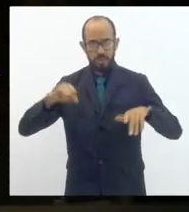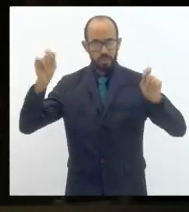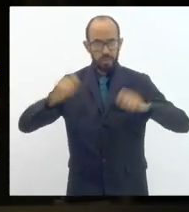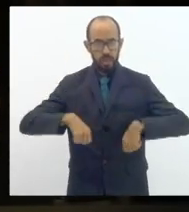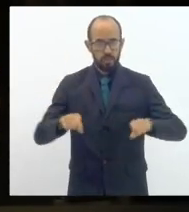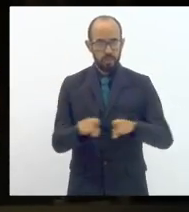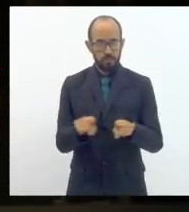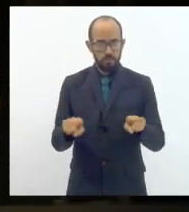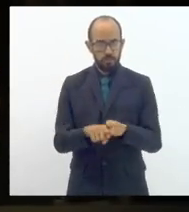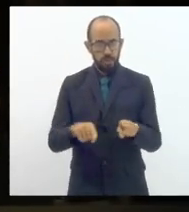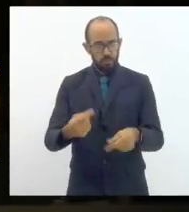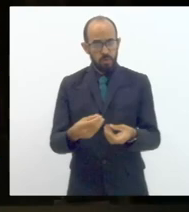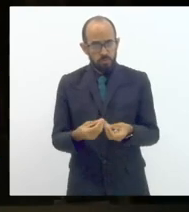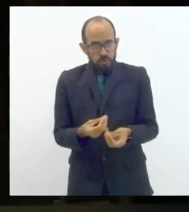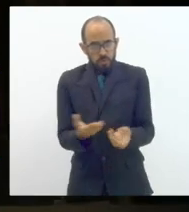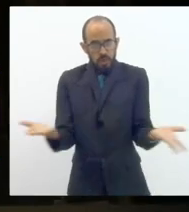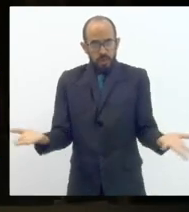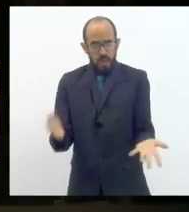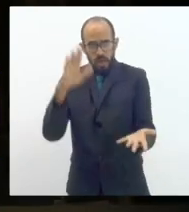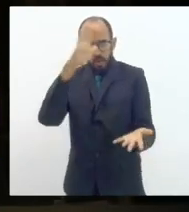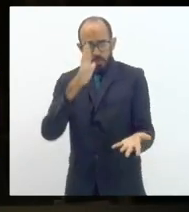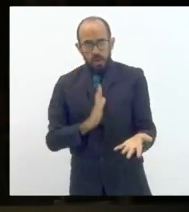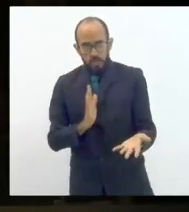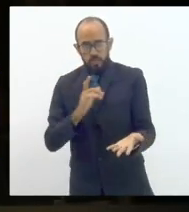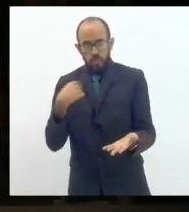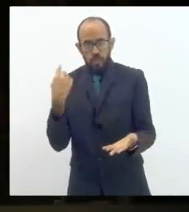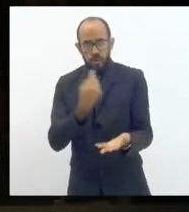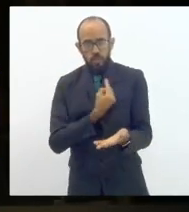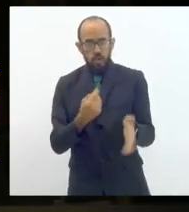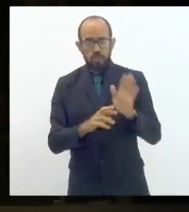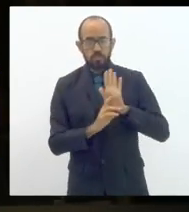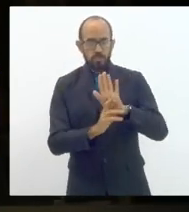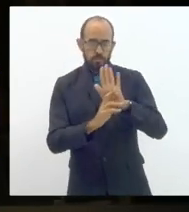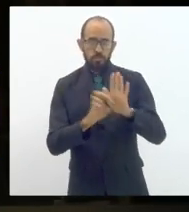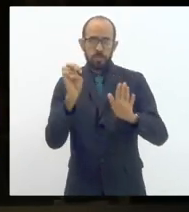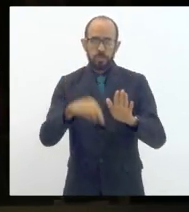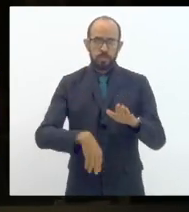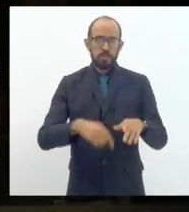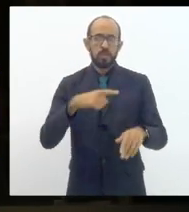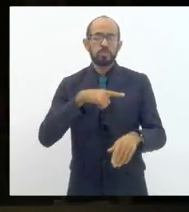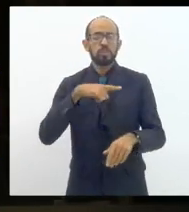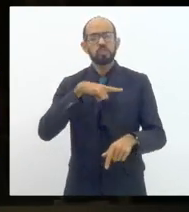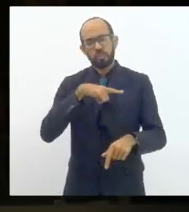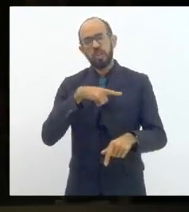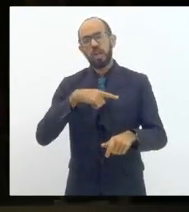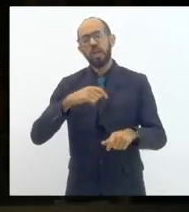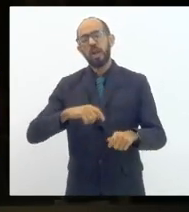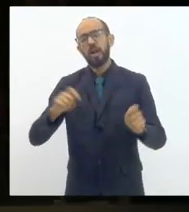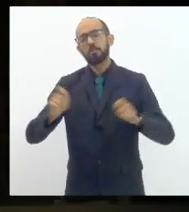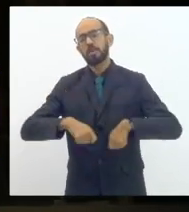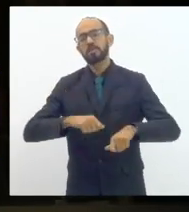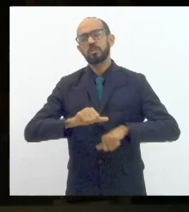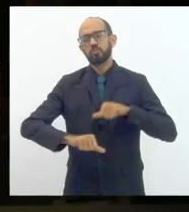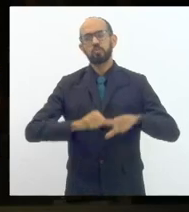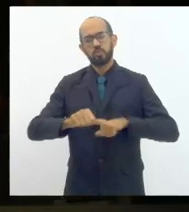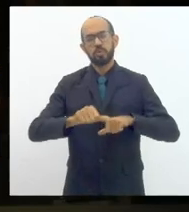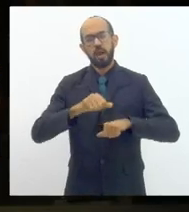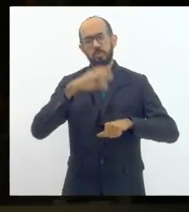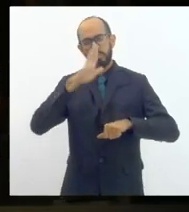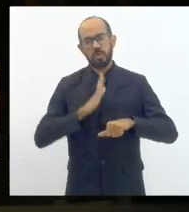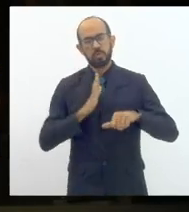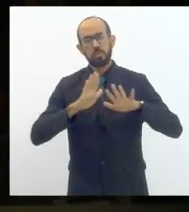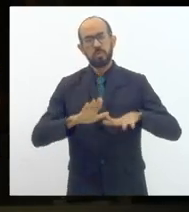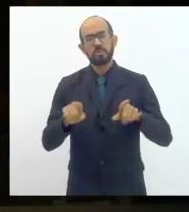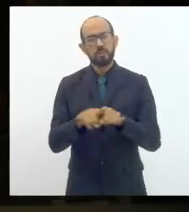vamos levar ao Brasil a nossa voz, porque, sim, temos voz, sim, podemos mudar não só o Brasil, mas o mundo